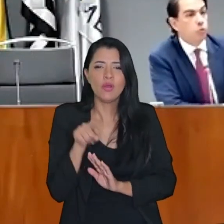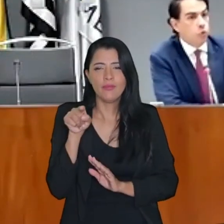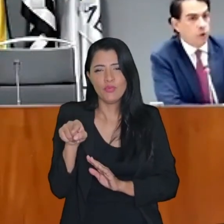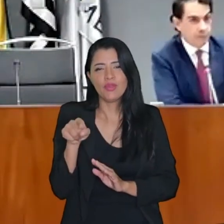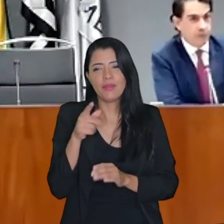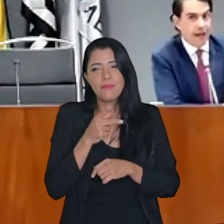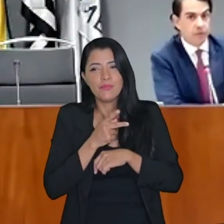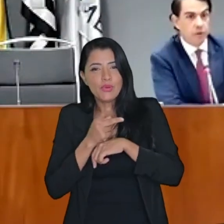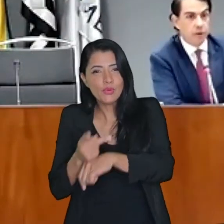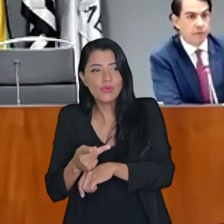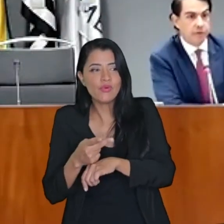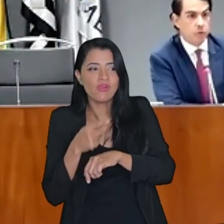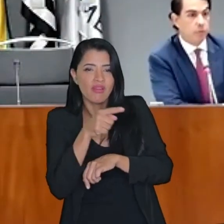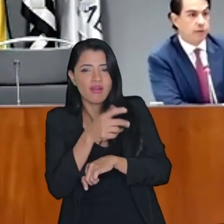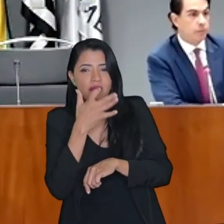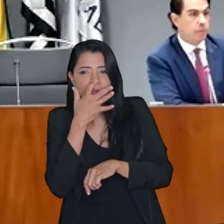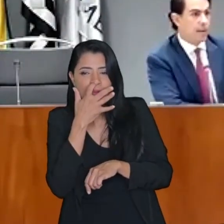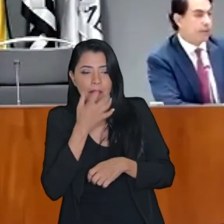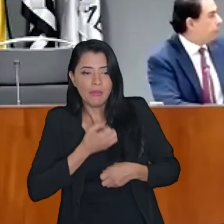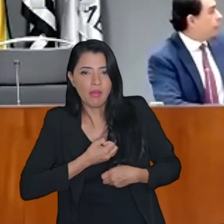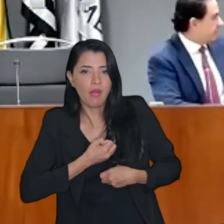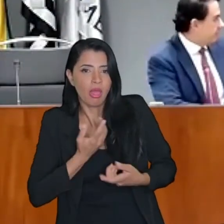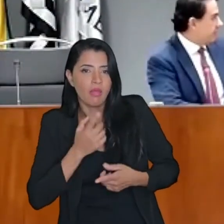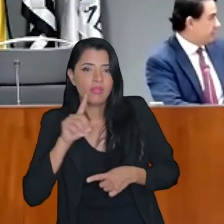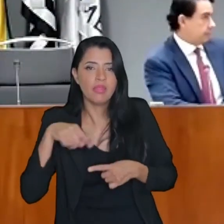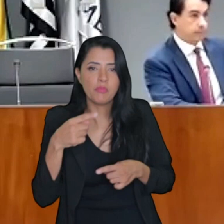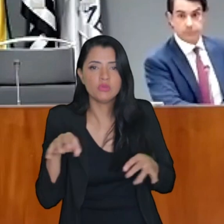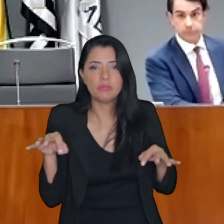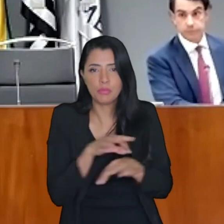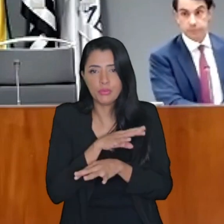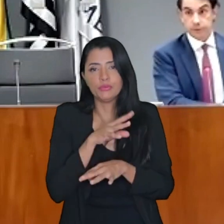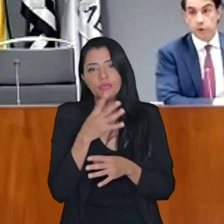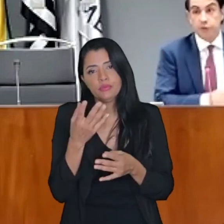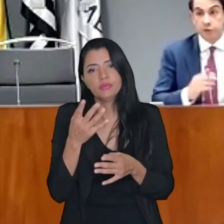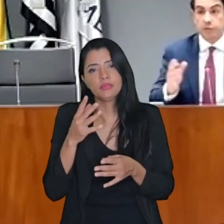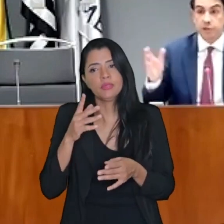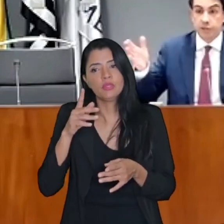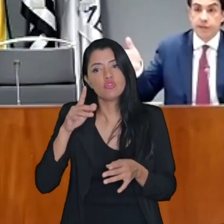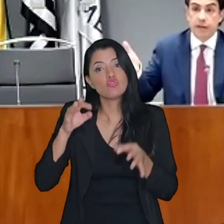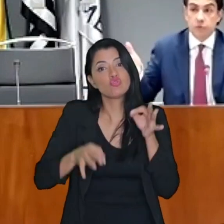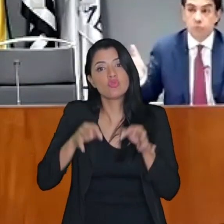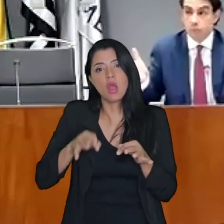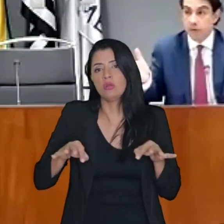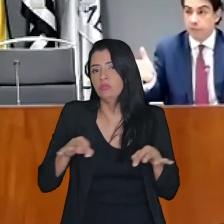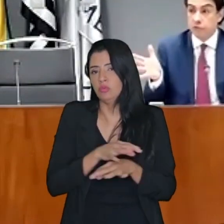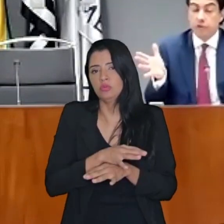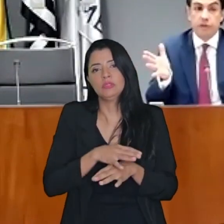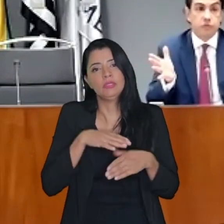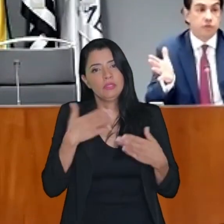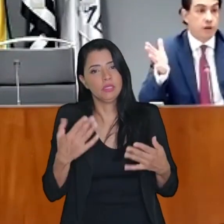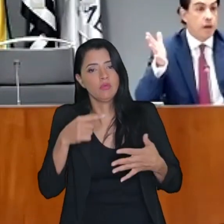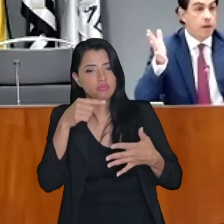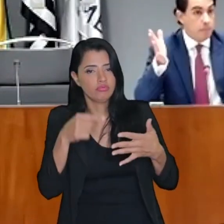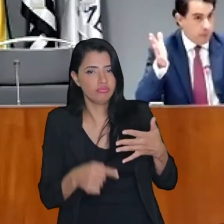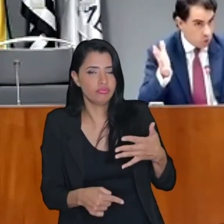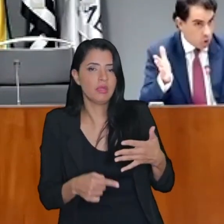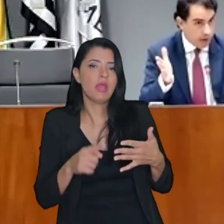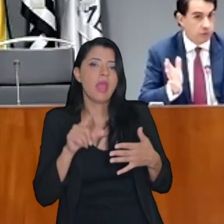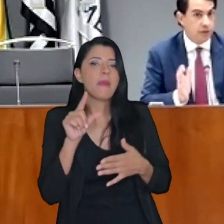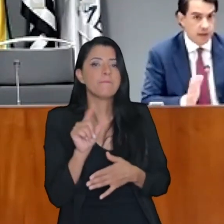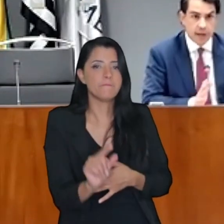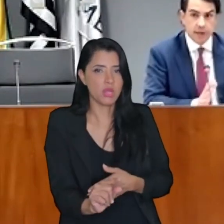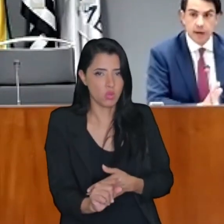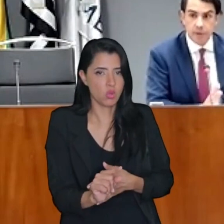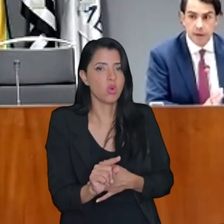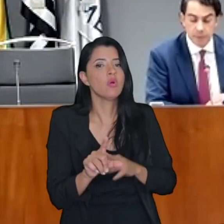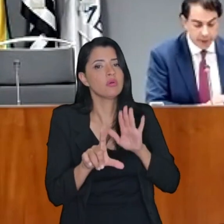agente procura o Estado para fazer a colaboração premiada depois da sentença. Então, efetivamente, nesse caso, os benefícios deveriam ser